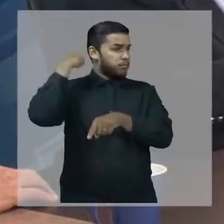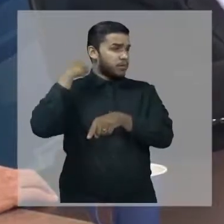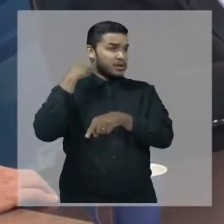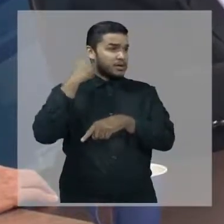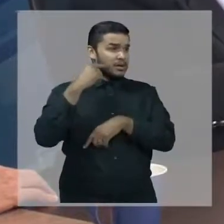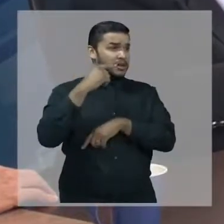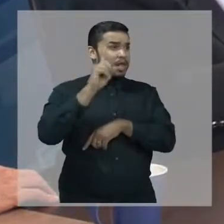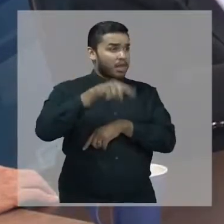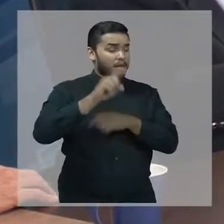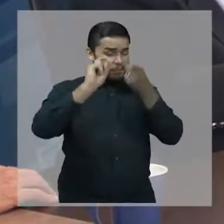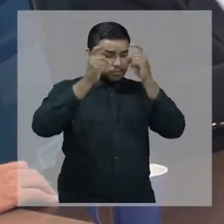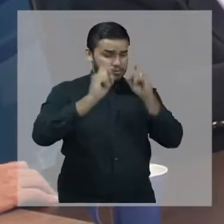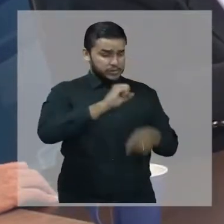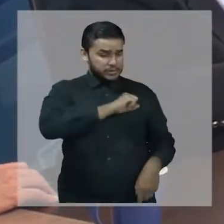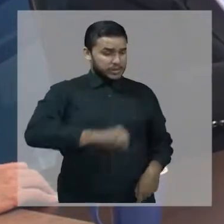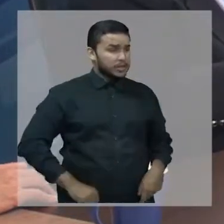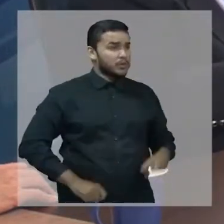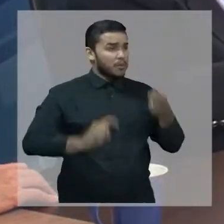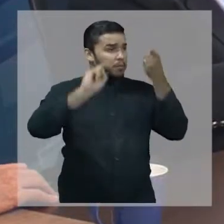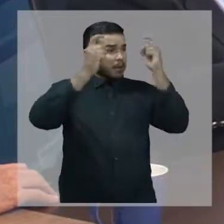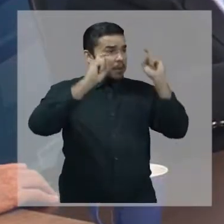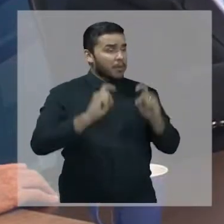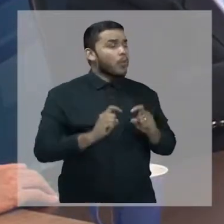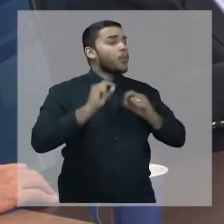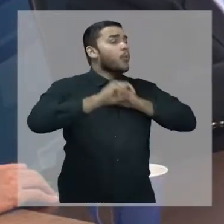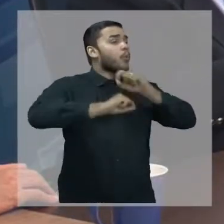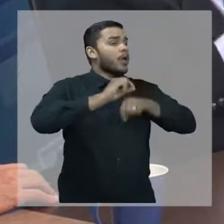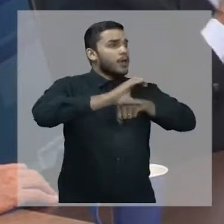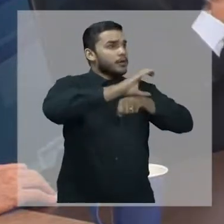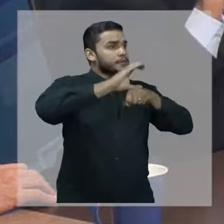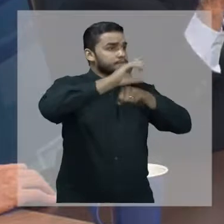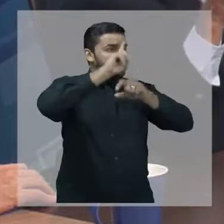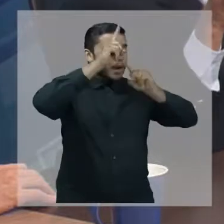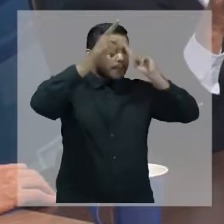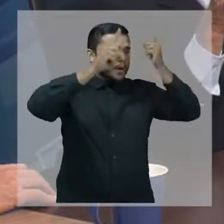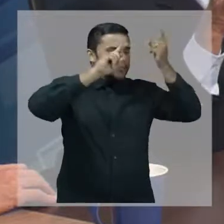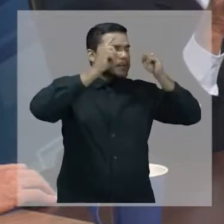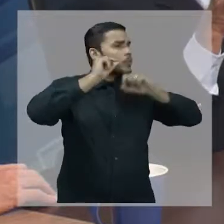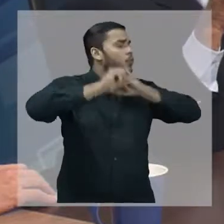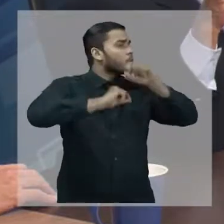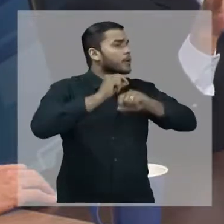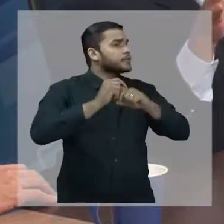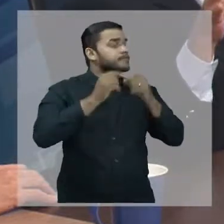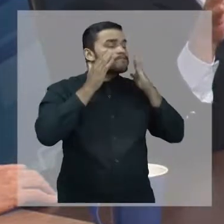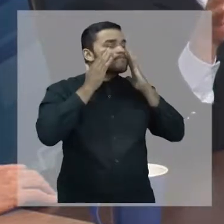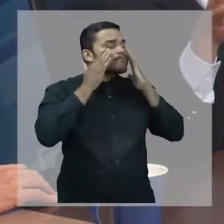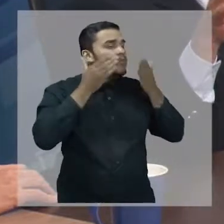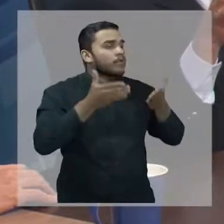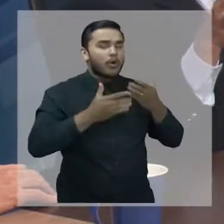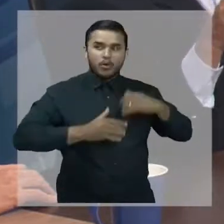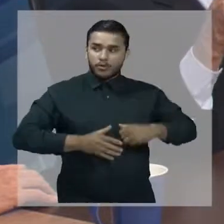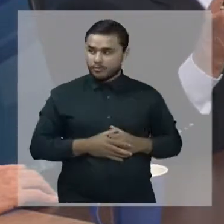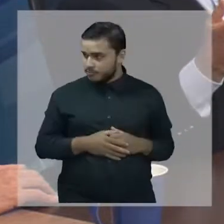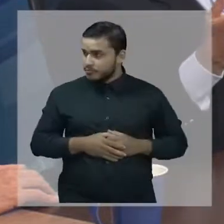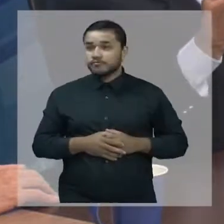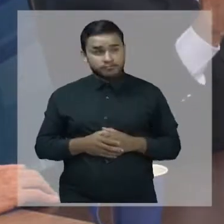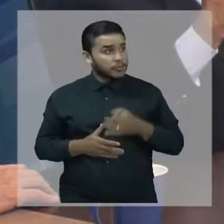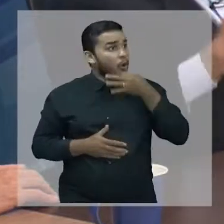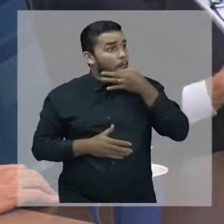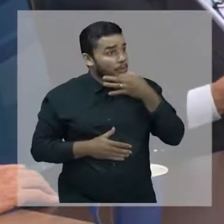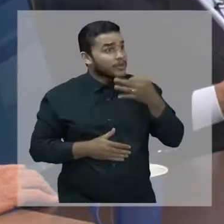constituinte daquela época foi realmente levada neste campo